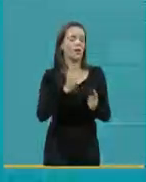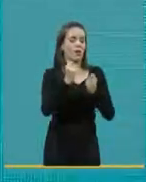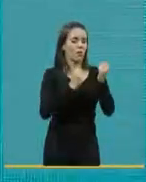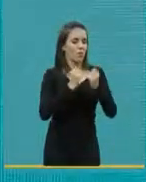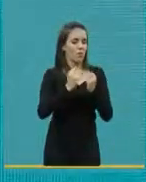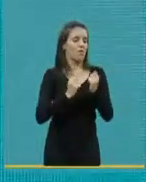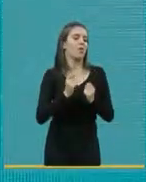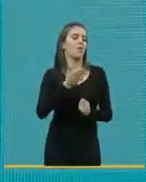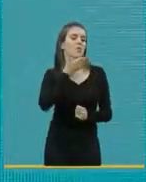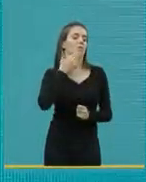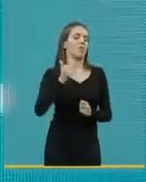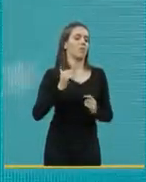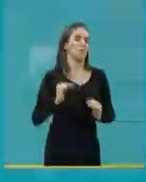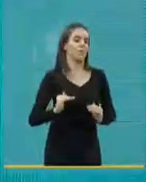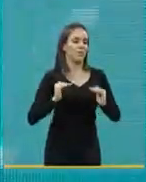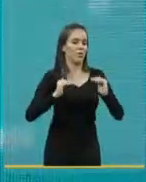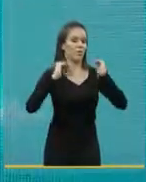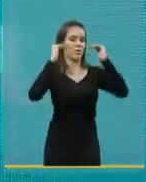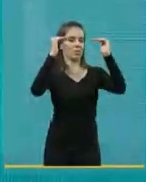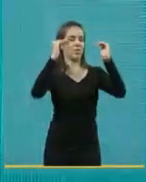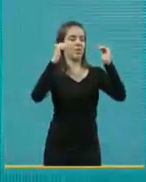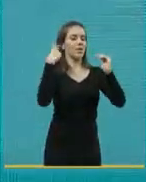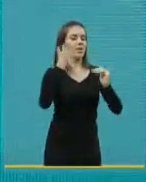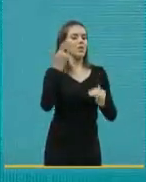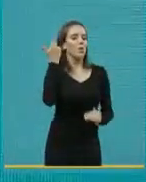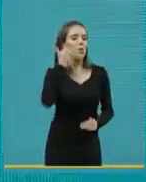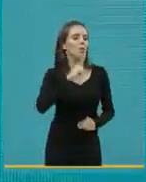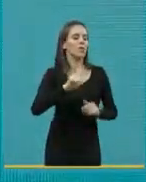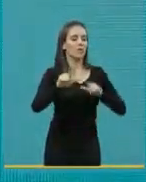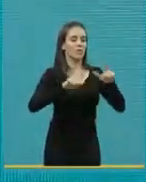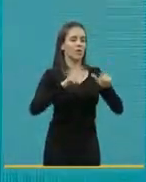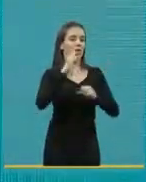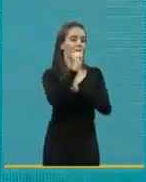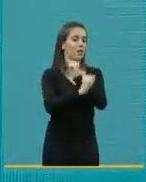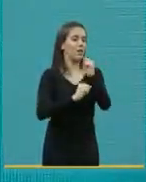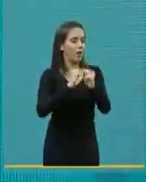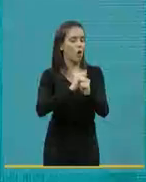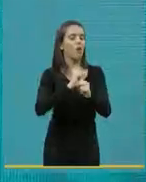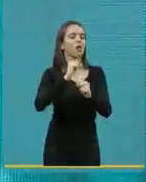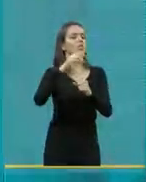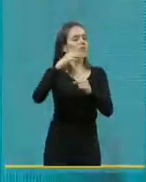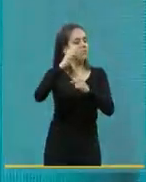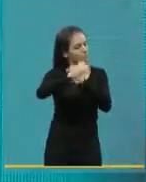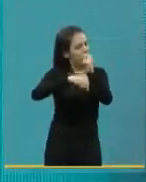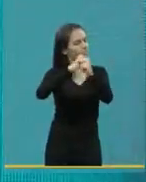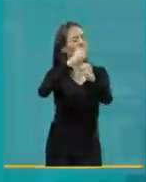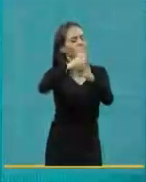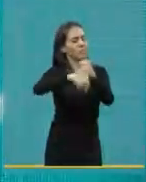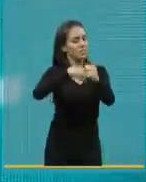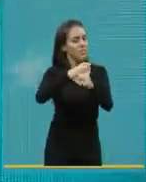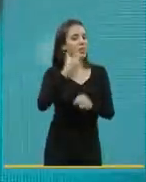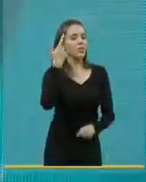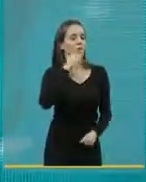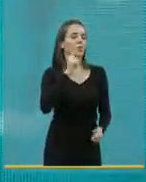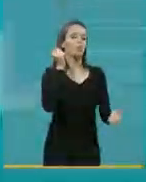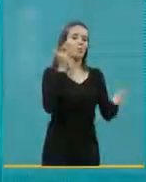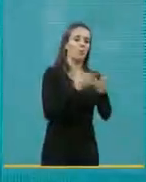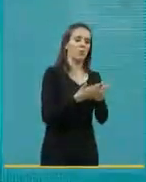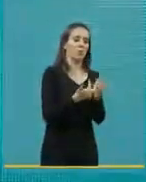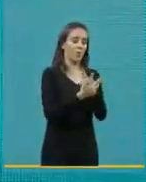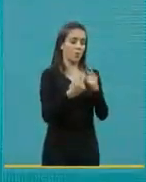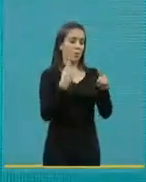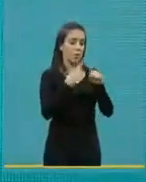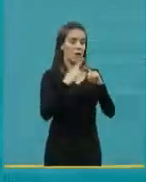crescer que ele ou ela vai ter emprego no próximo ano nos anos seguintes e portanto possa comprar que os